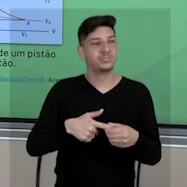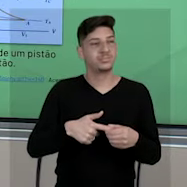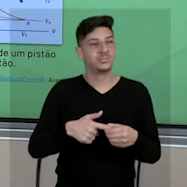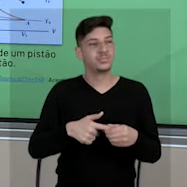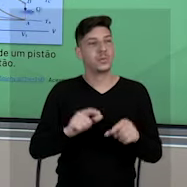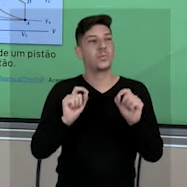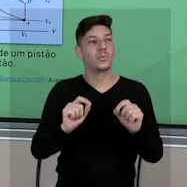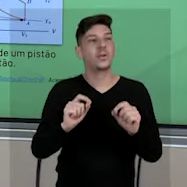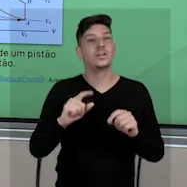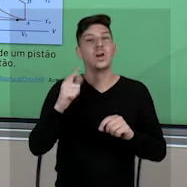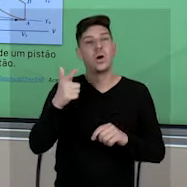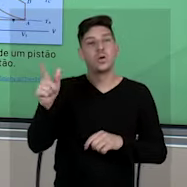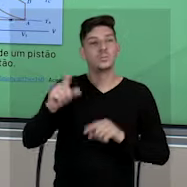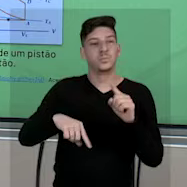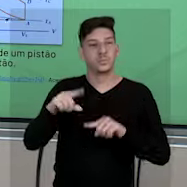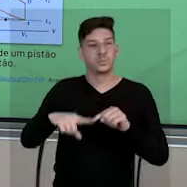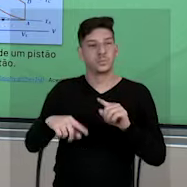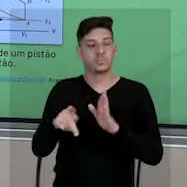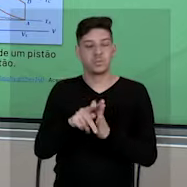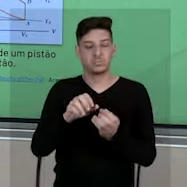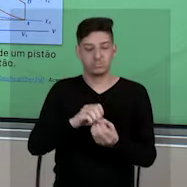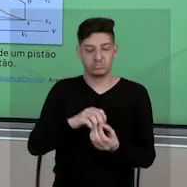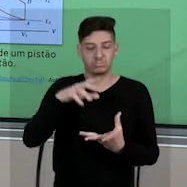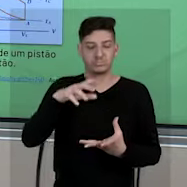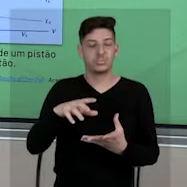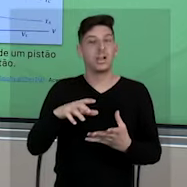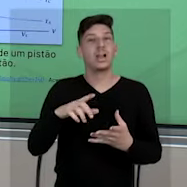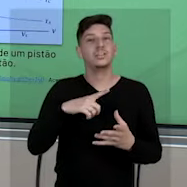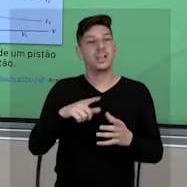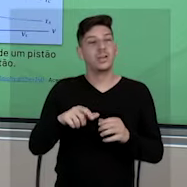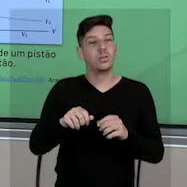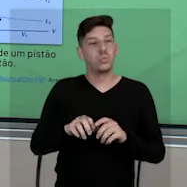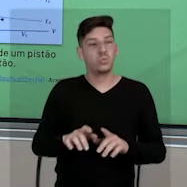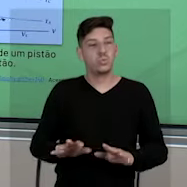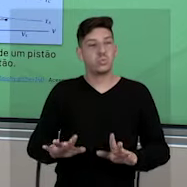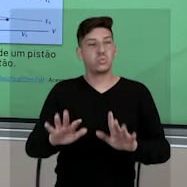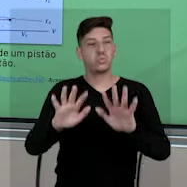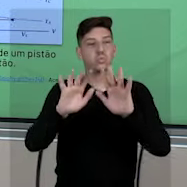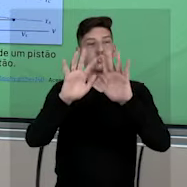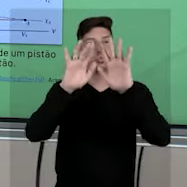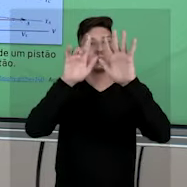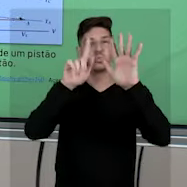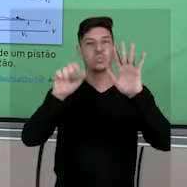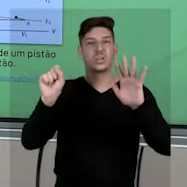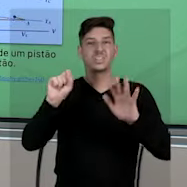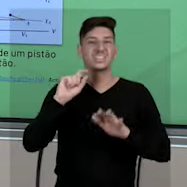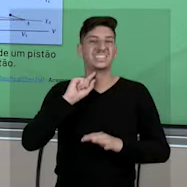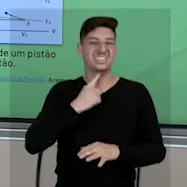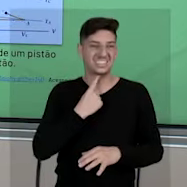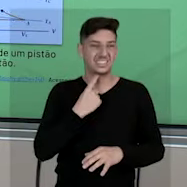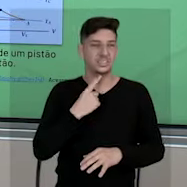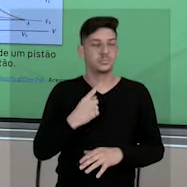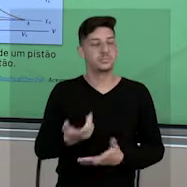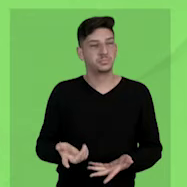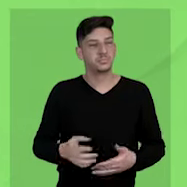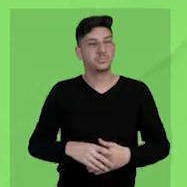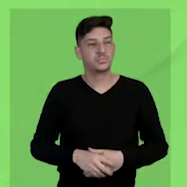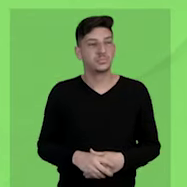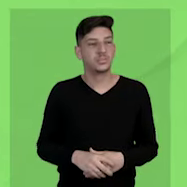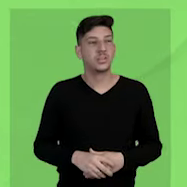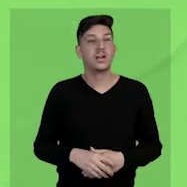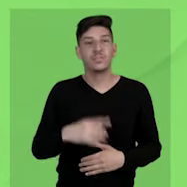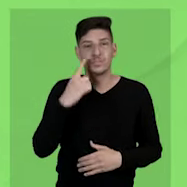em subprodutos ali dessa combustão, liberando esses gases que saem no escapamento dos nossos carros. E aí o ciclo pode ser